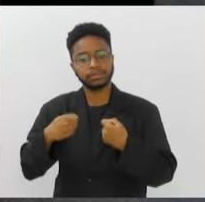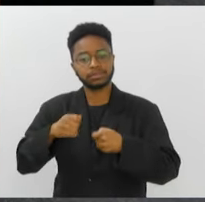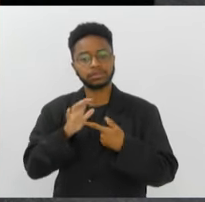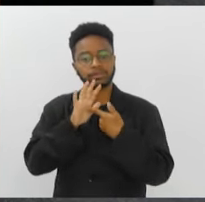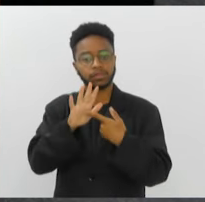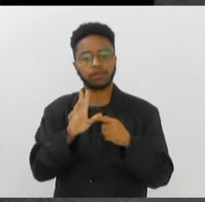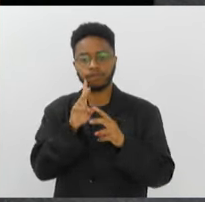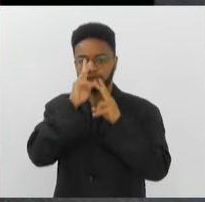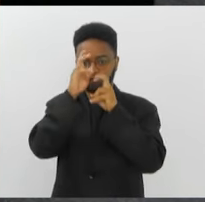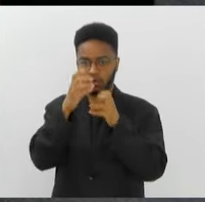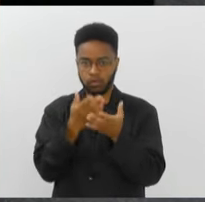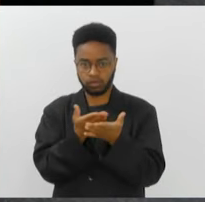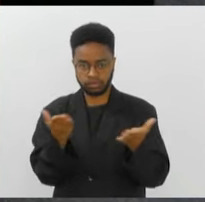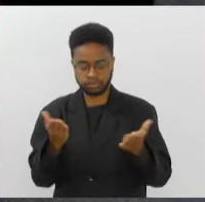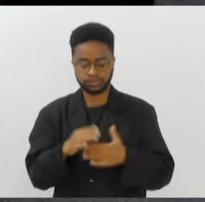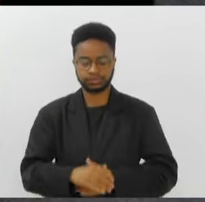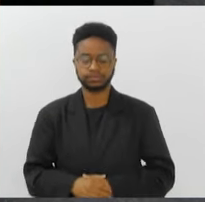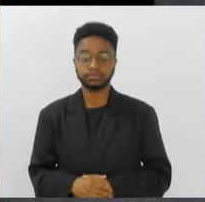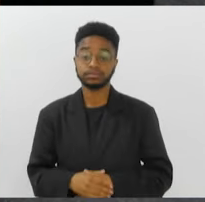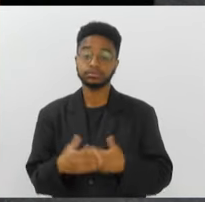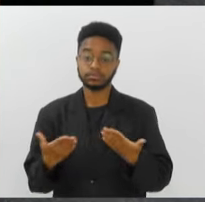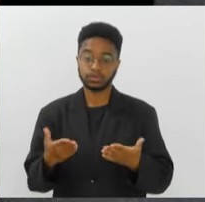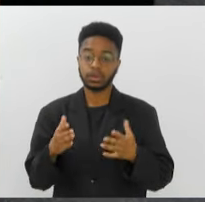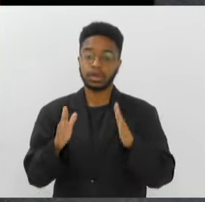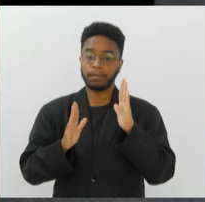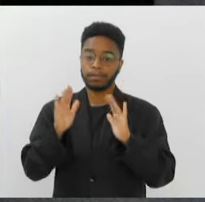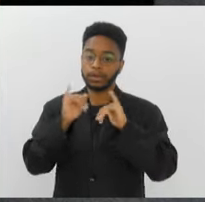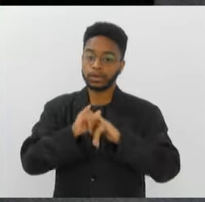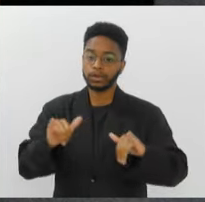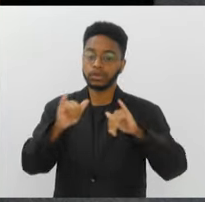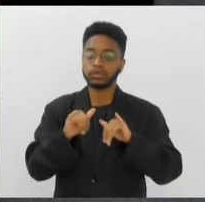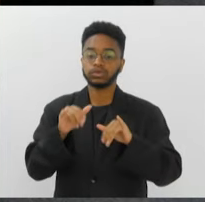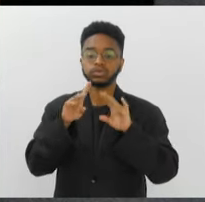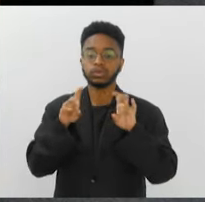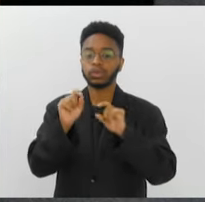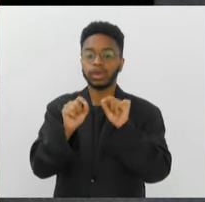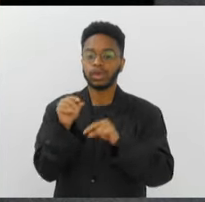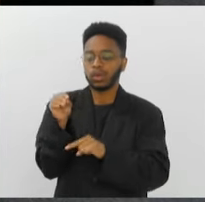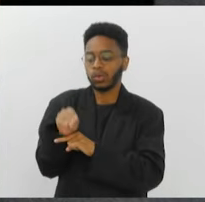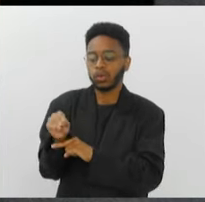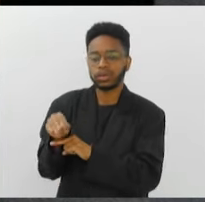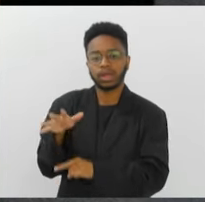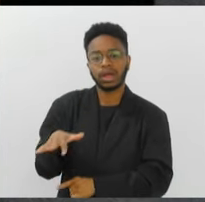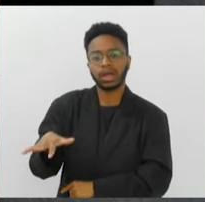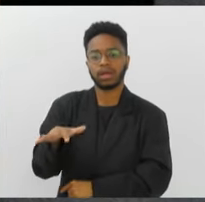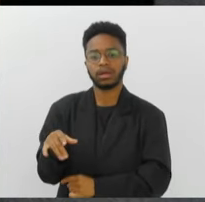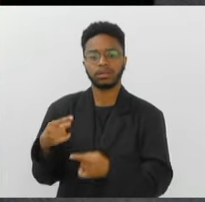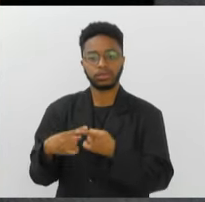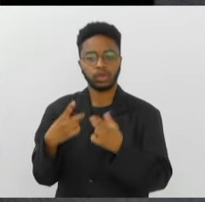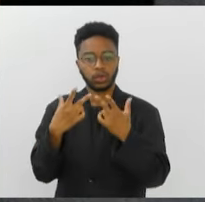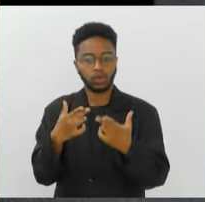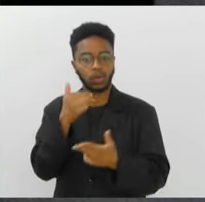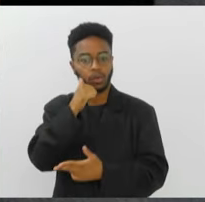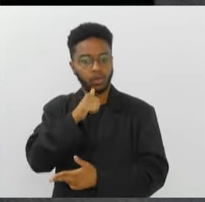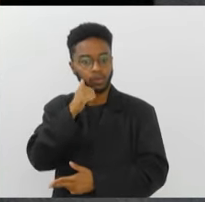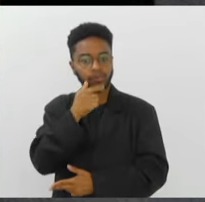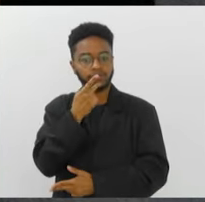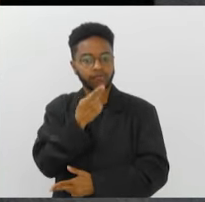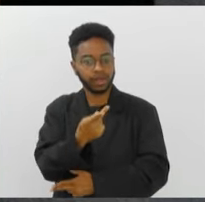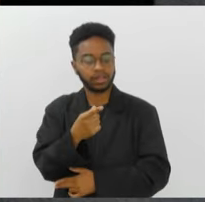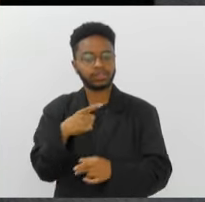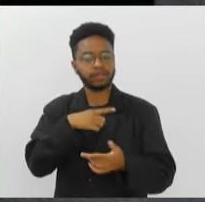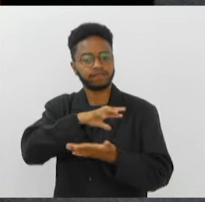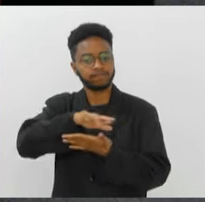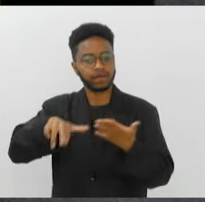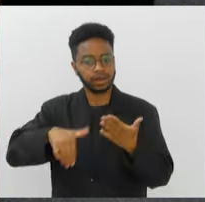essa campanha vem exatamente no sentido de cuidar de quem cuida. Porque, como mesmo elas falam, e está aqui, muitas